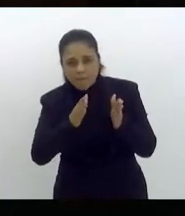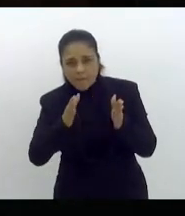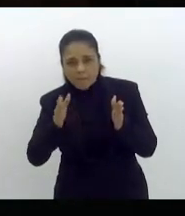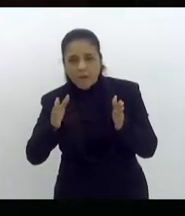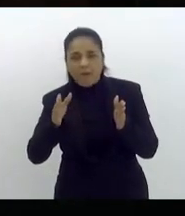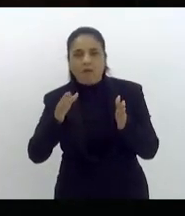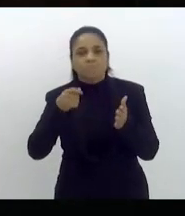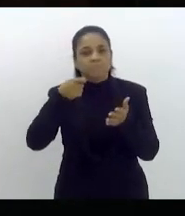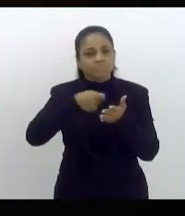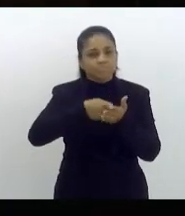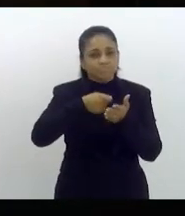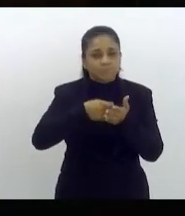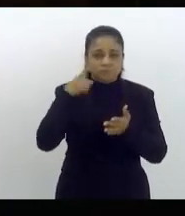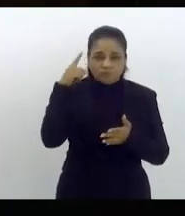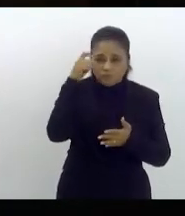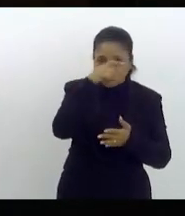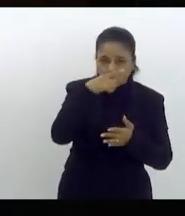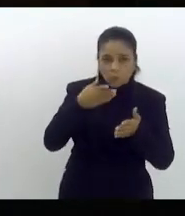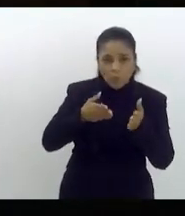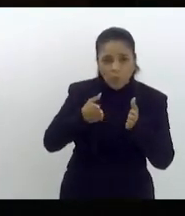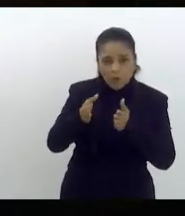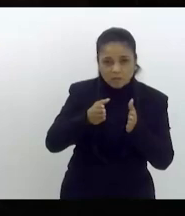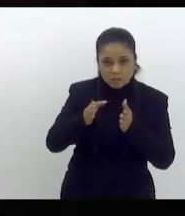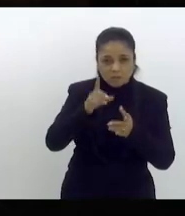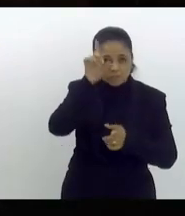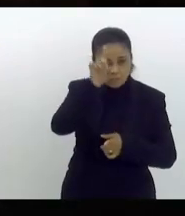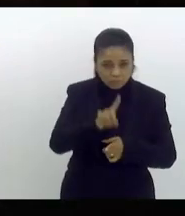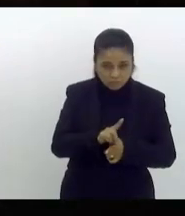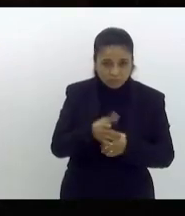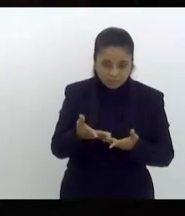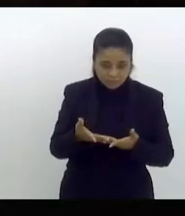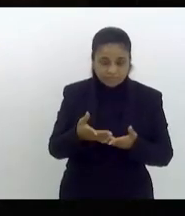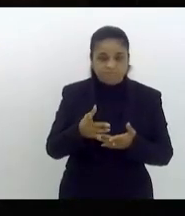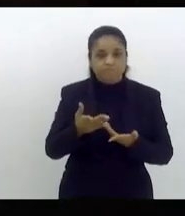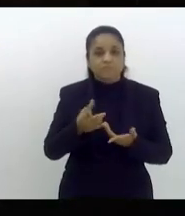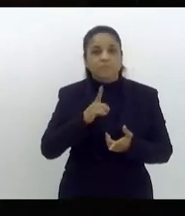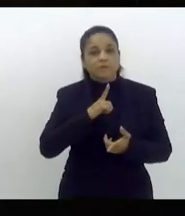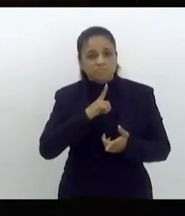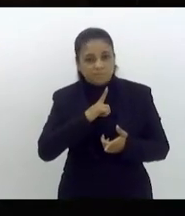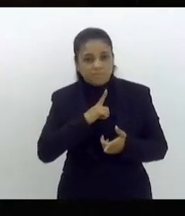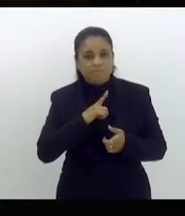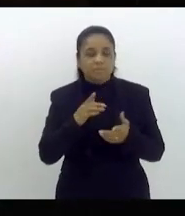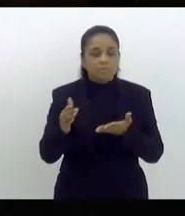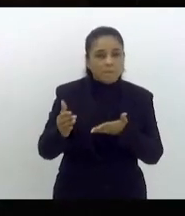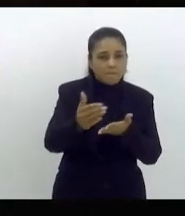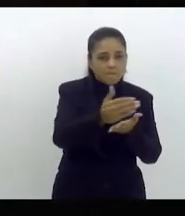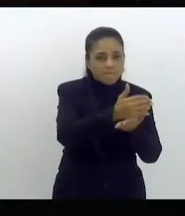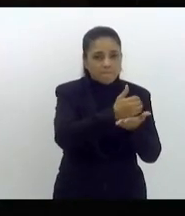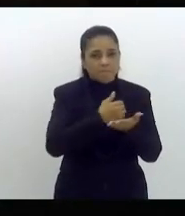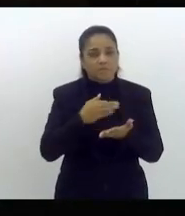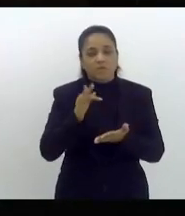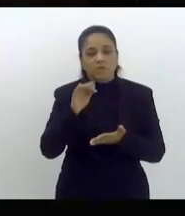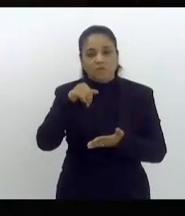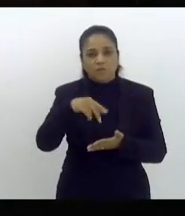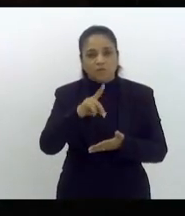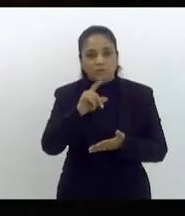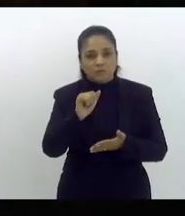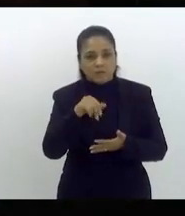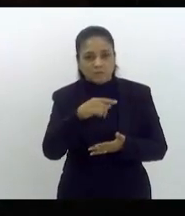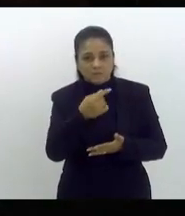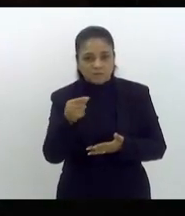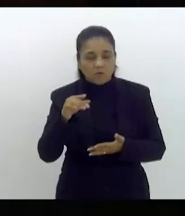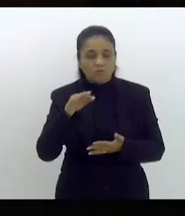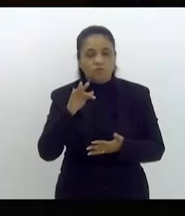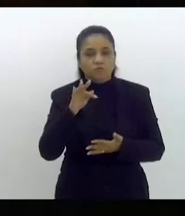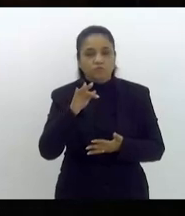oprimem e dificultam o nosso acesso à direitos Além disso levantamento pela Fundação Getúlio Vargas mostrou que